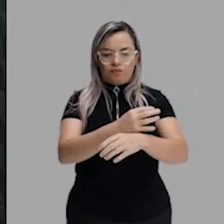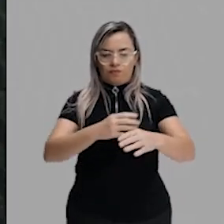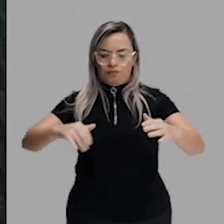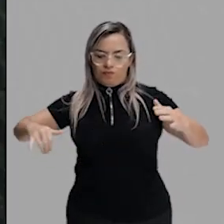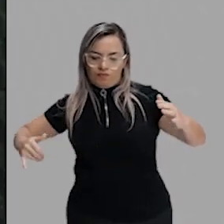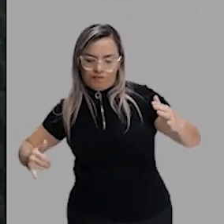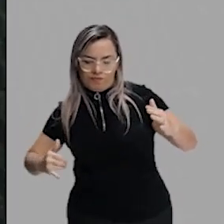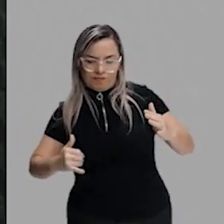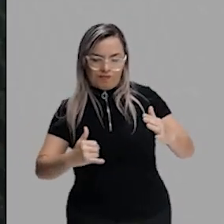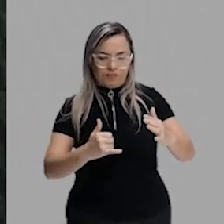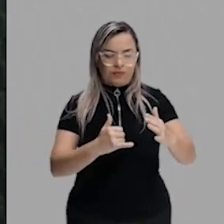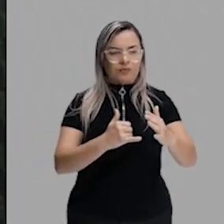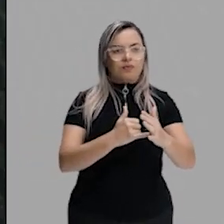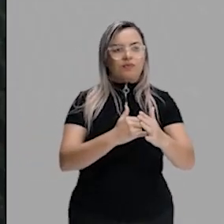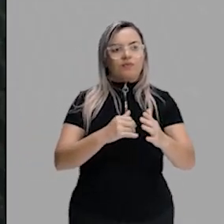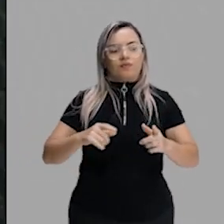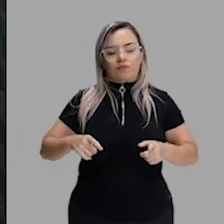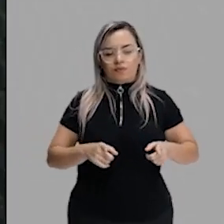certo?